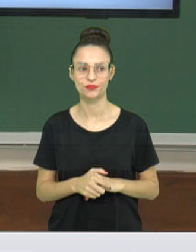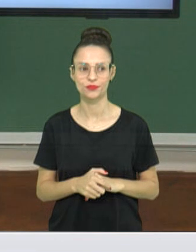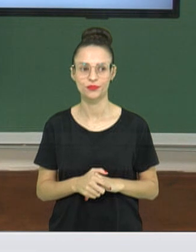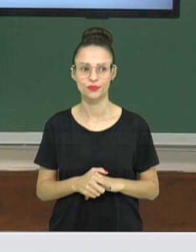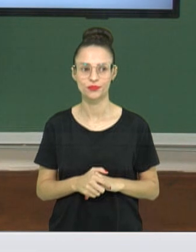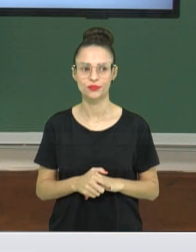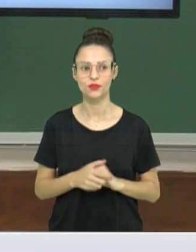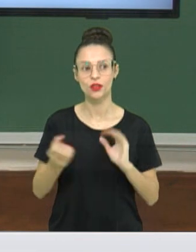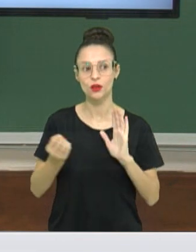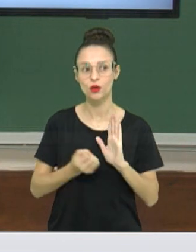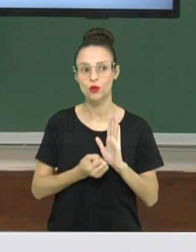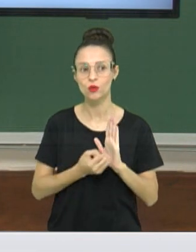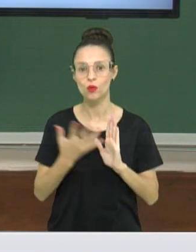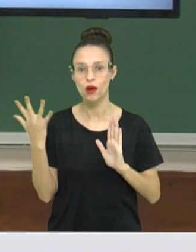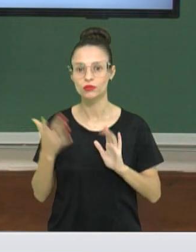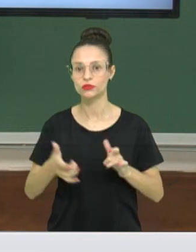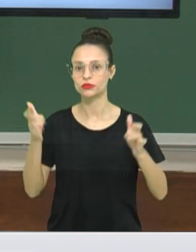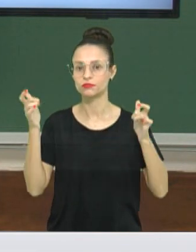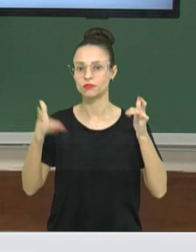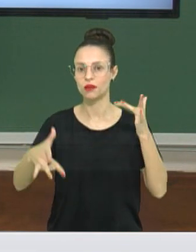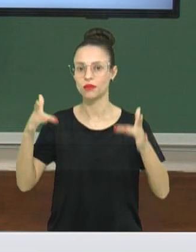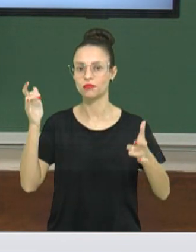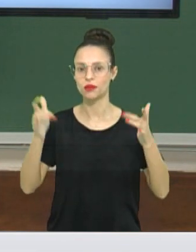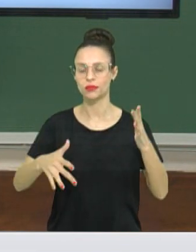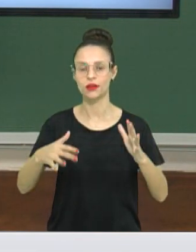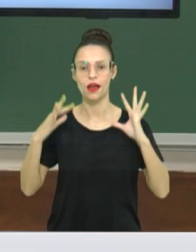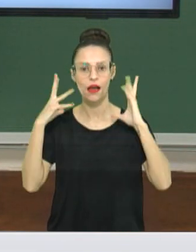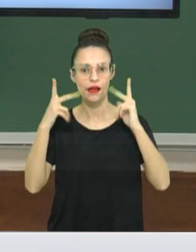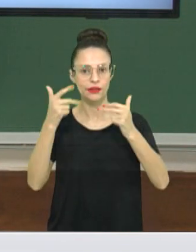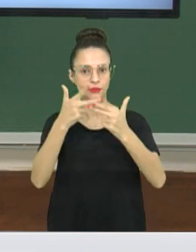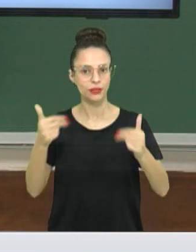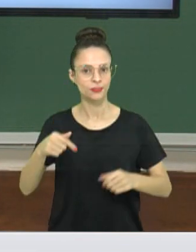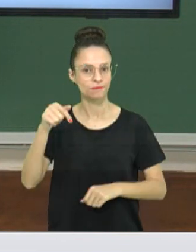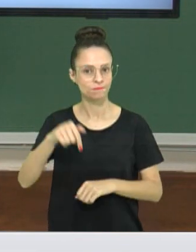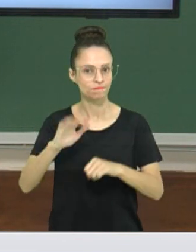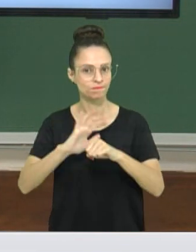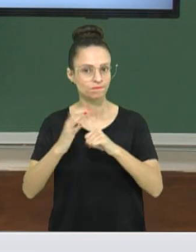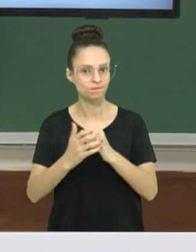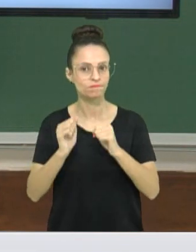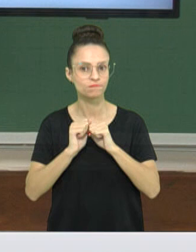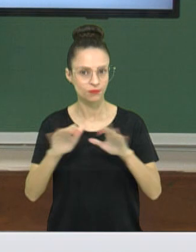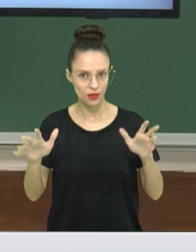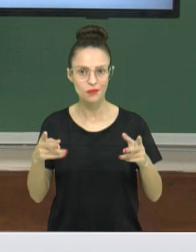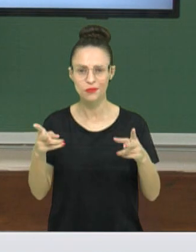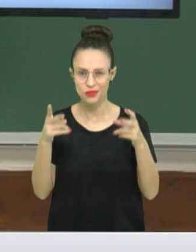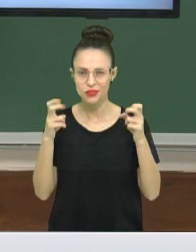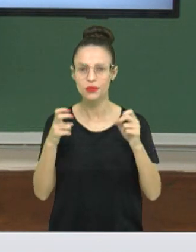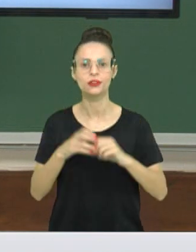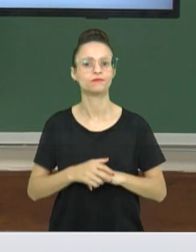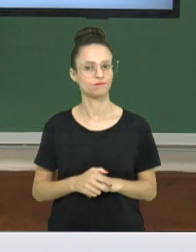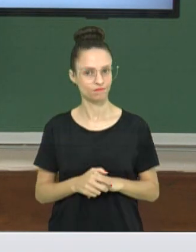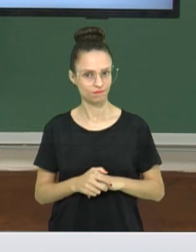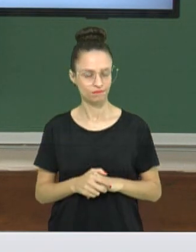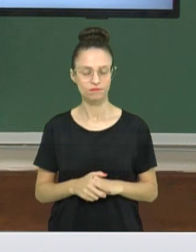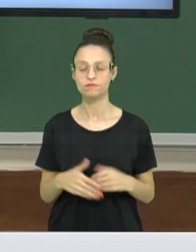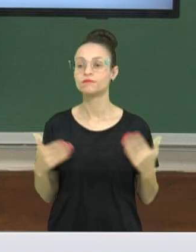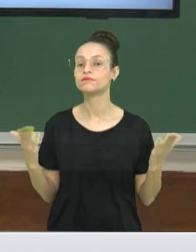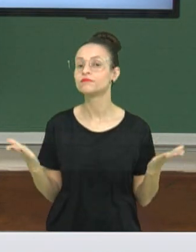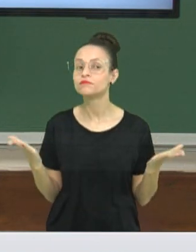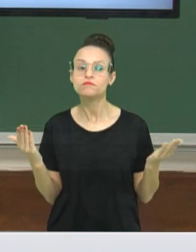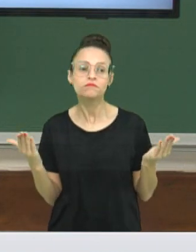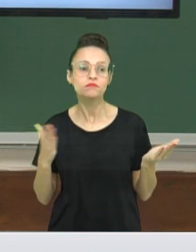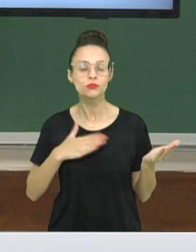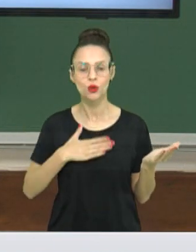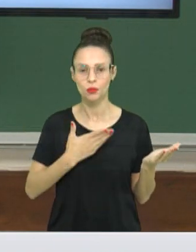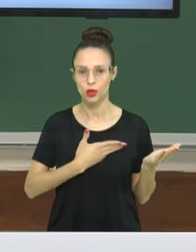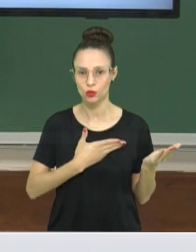alto número de abandono de animais nessa pandemia. Perceberam? Por onde anda meu